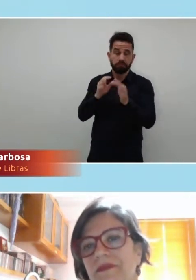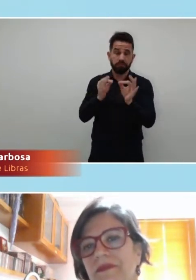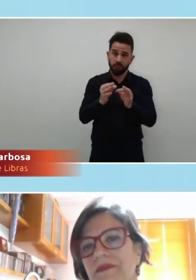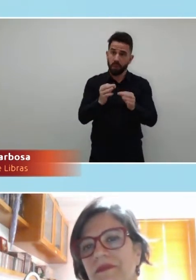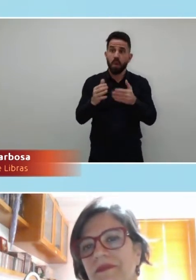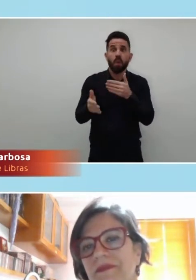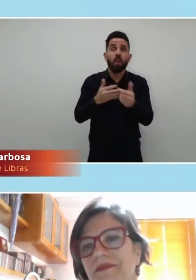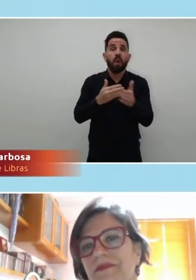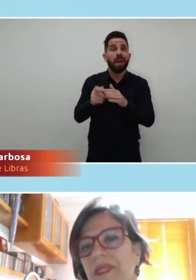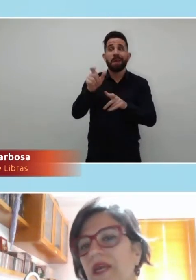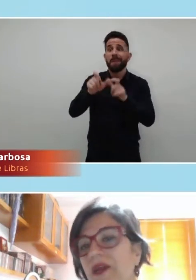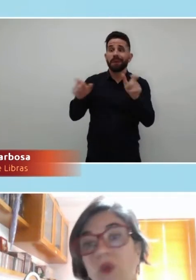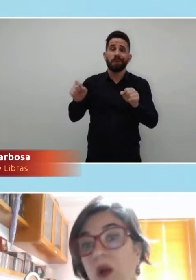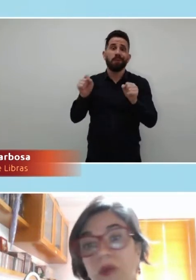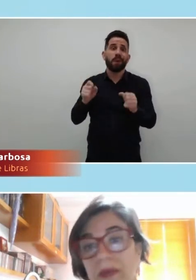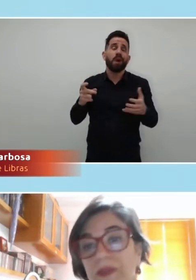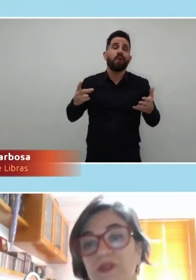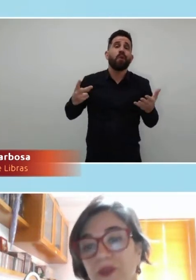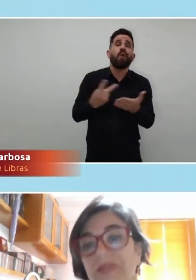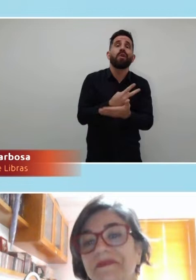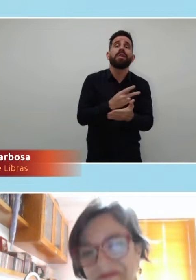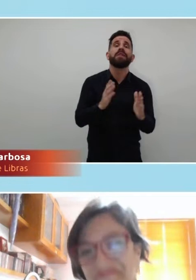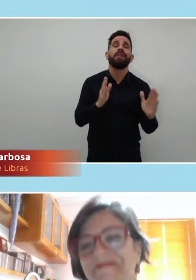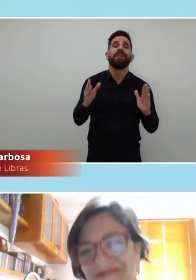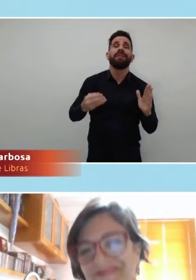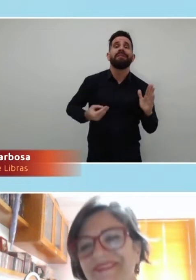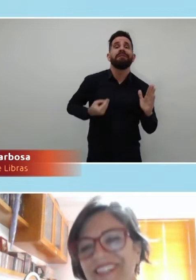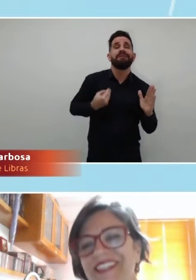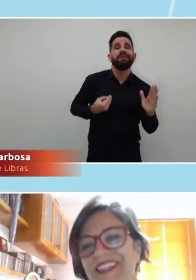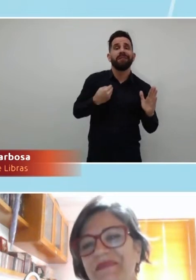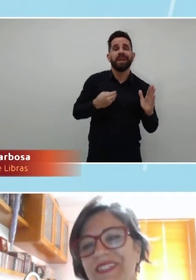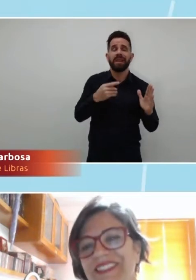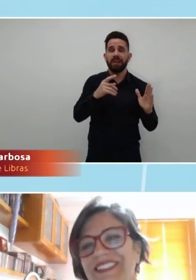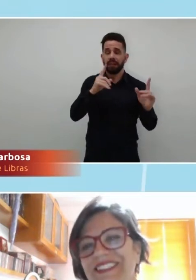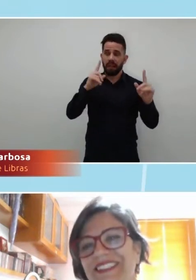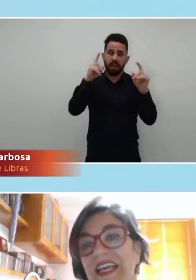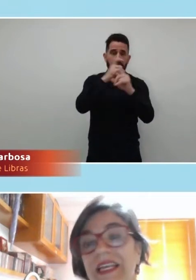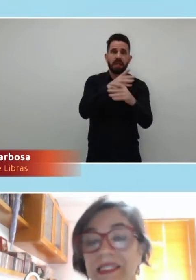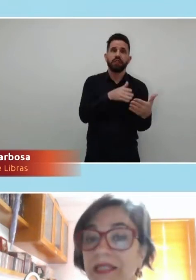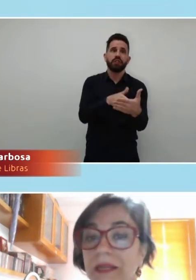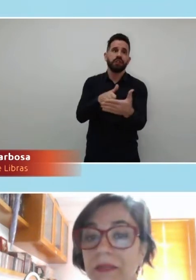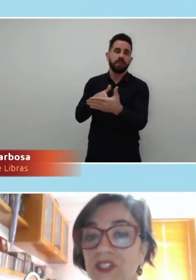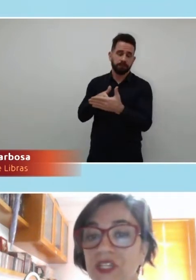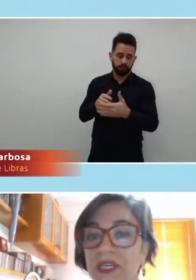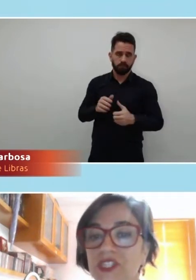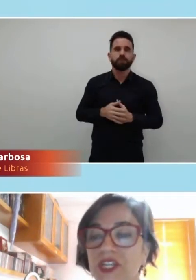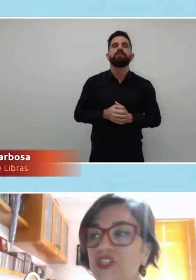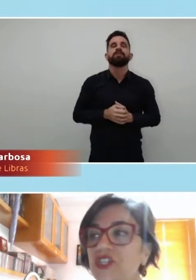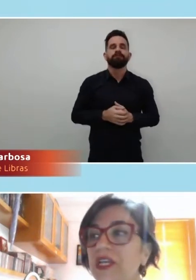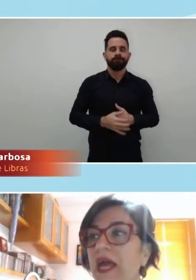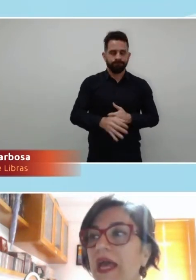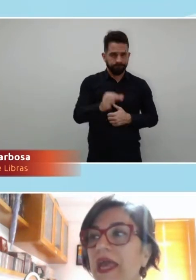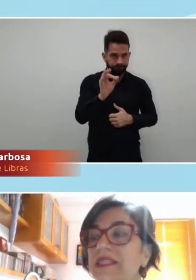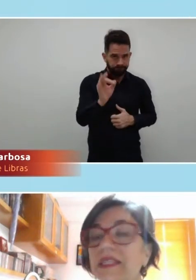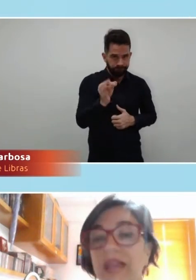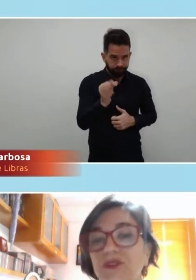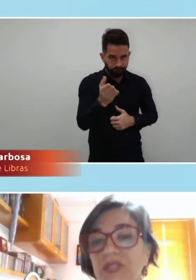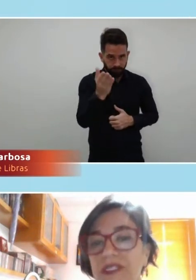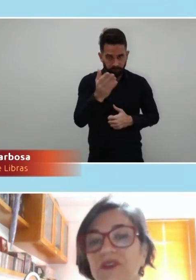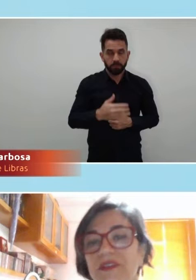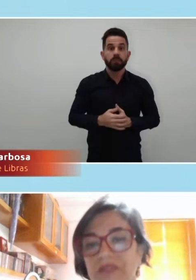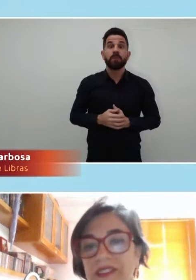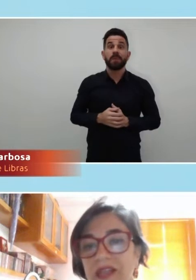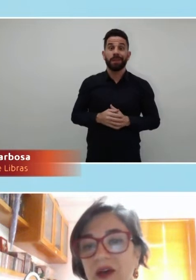pode ter a mobilidade reduzida em algum momento da sua vida, né? Exatamente. Exatamente. E essa ideia do